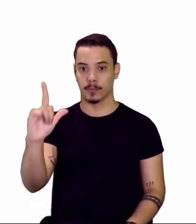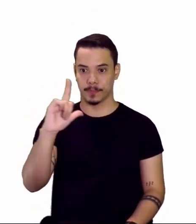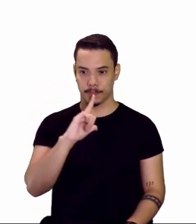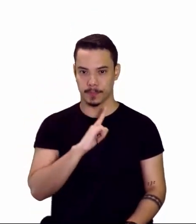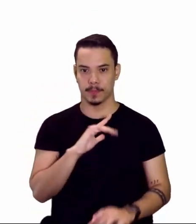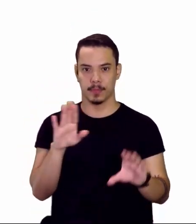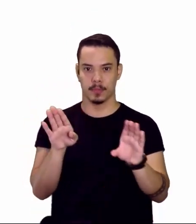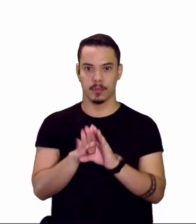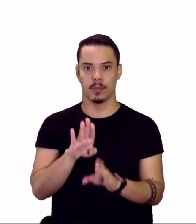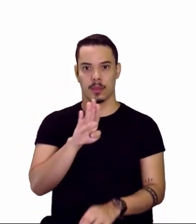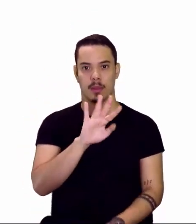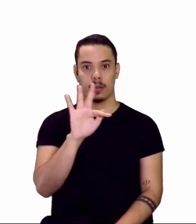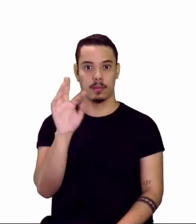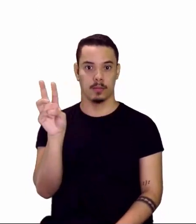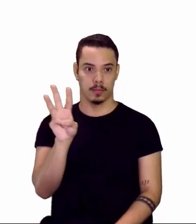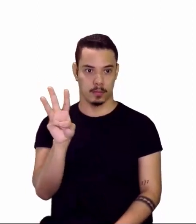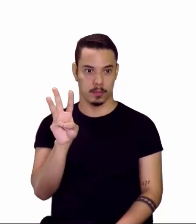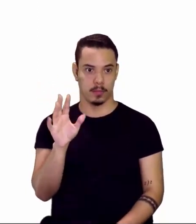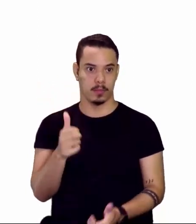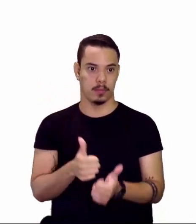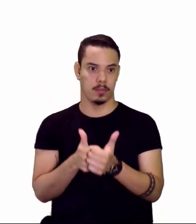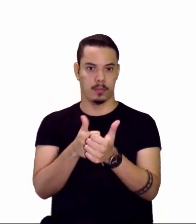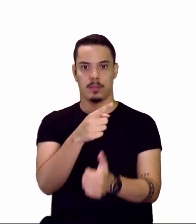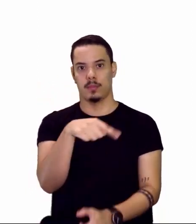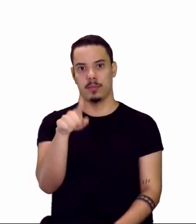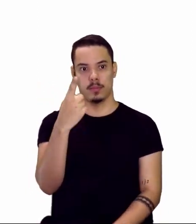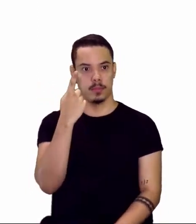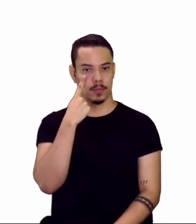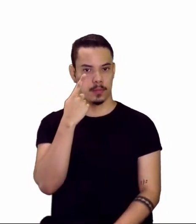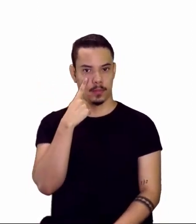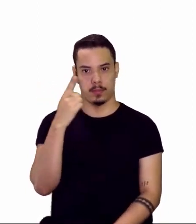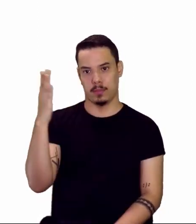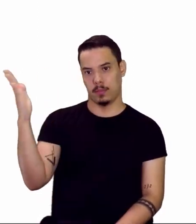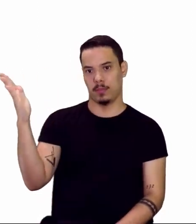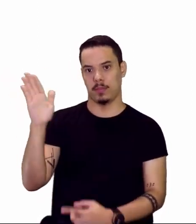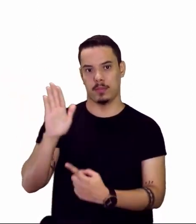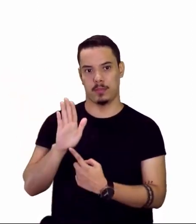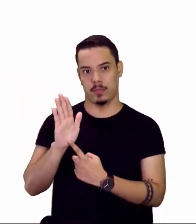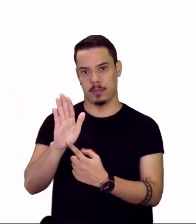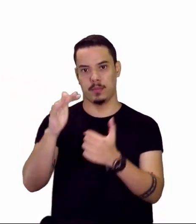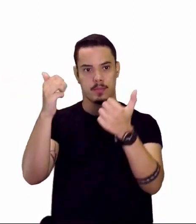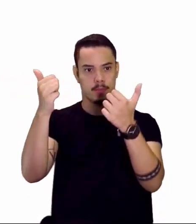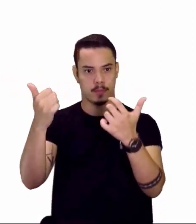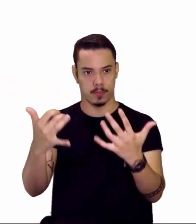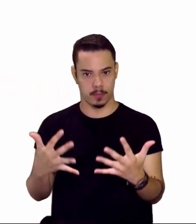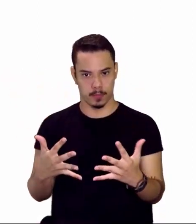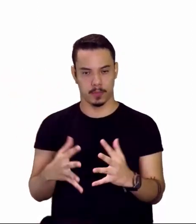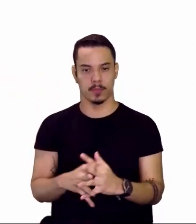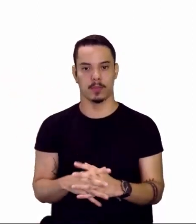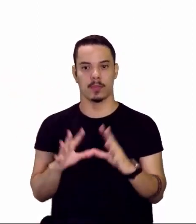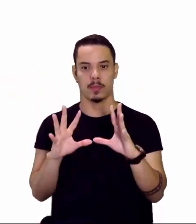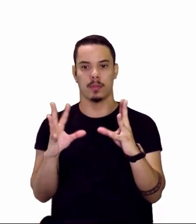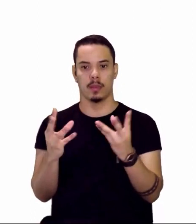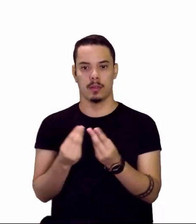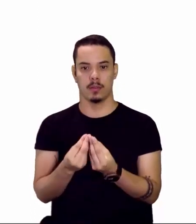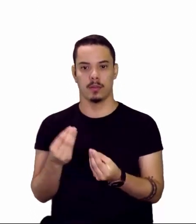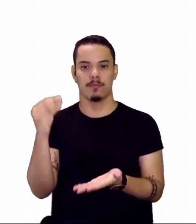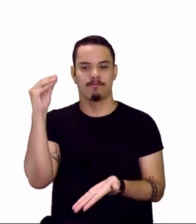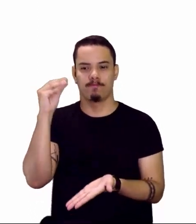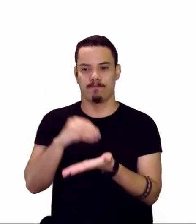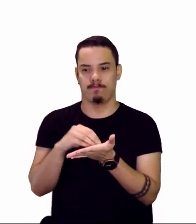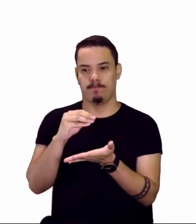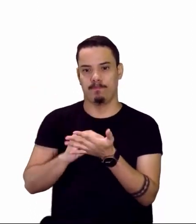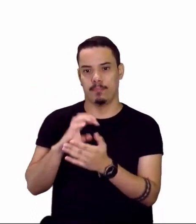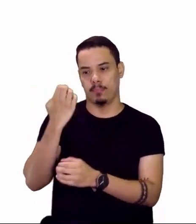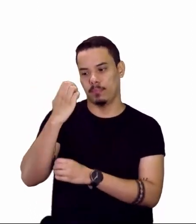o BF3, conforme vocês viram, e eu demonstrei na explicação, molécula deficiente de elétrons.